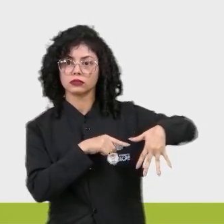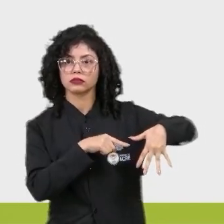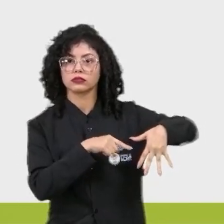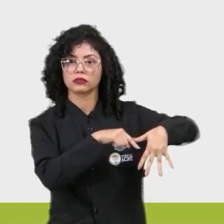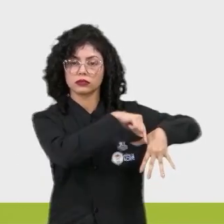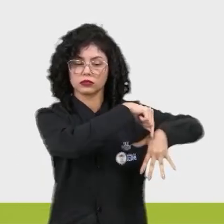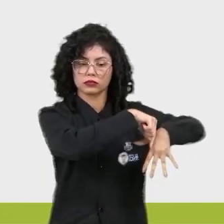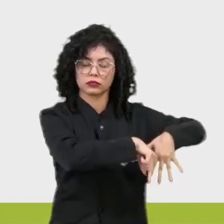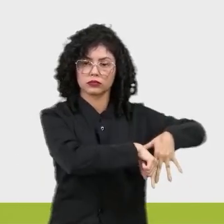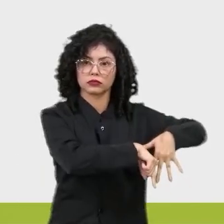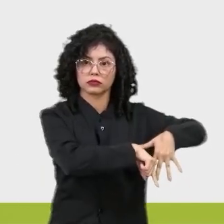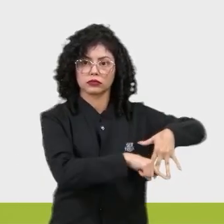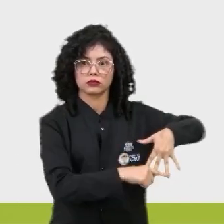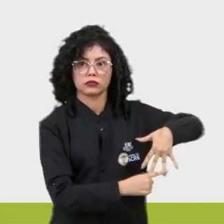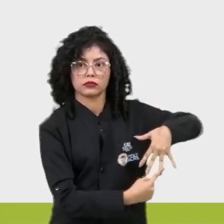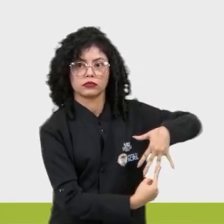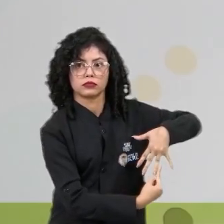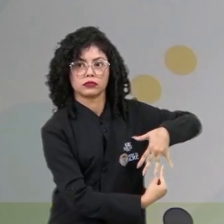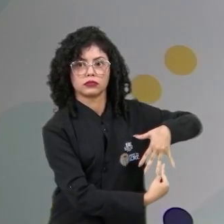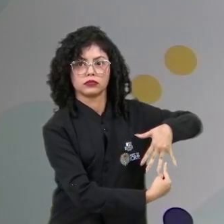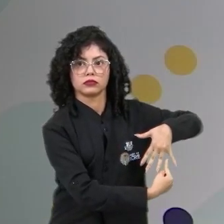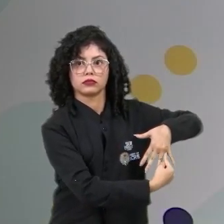o sangue volta